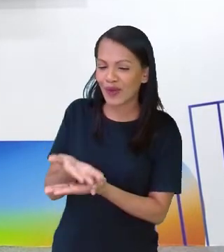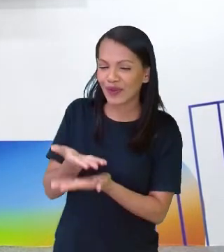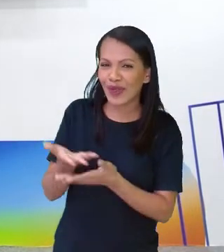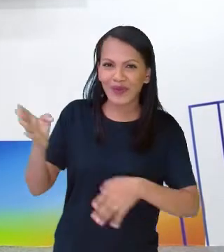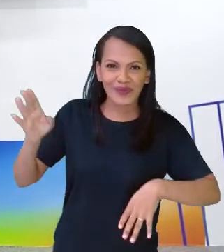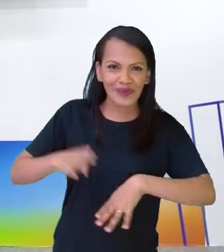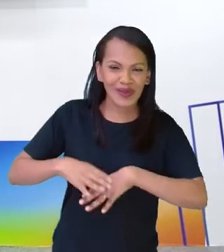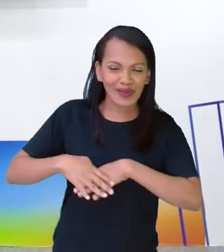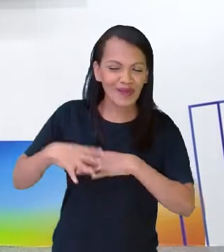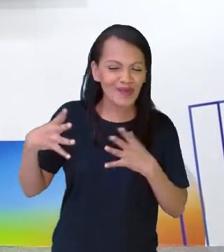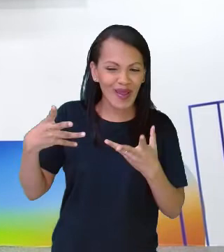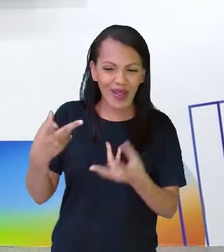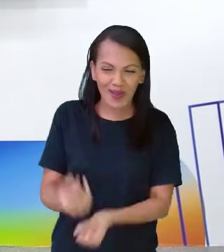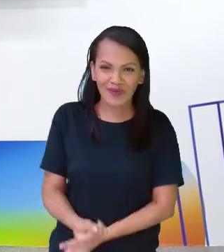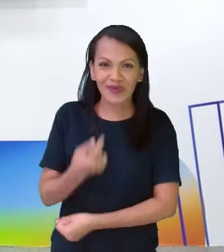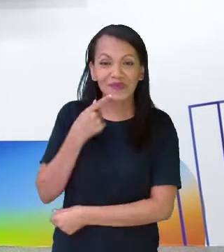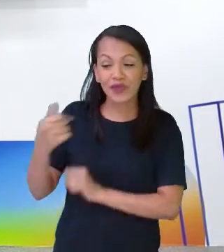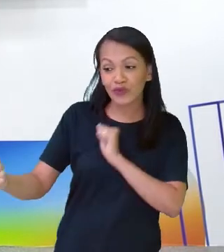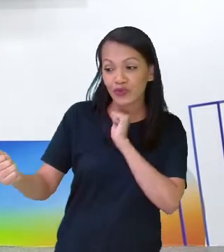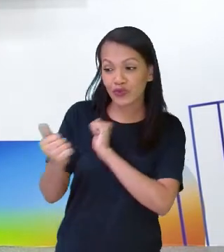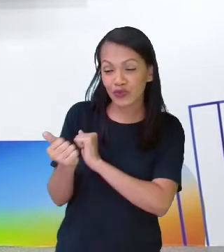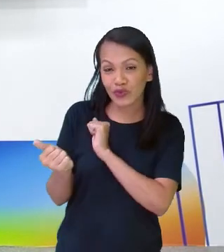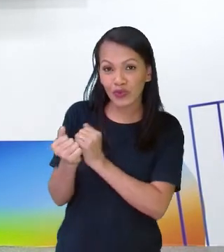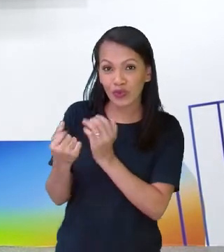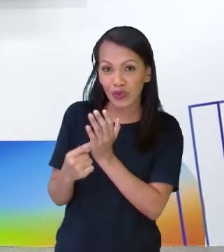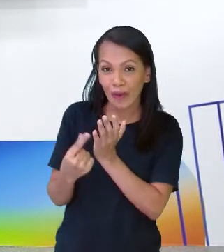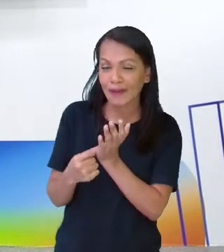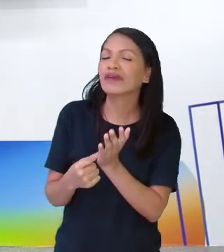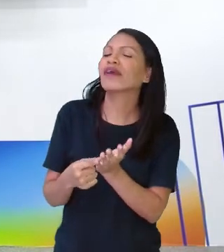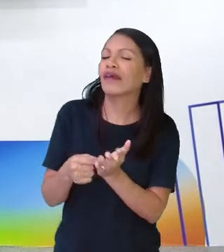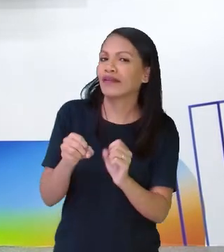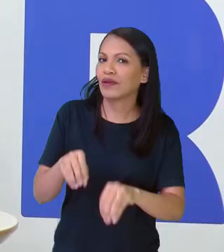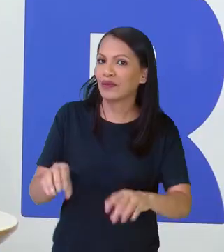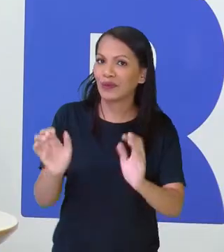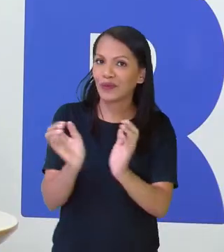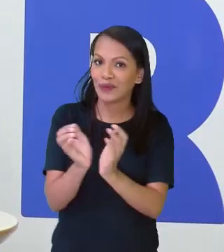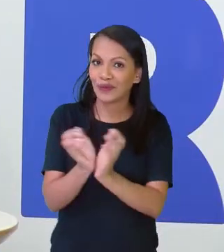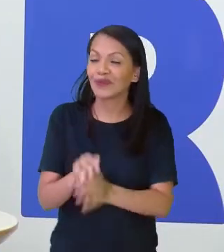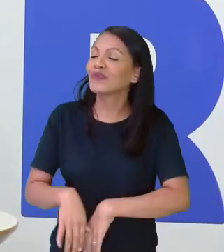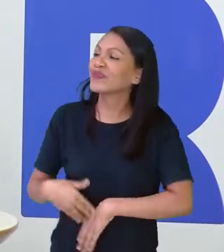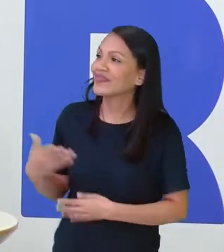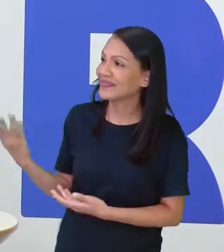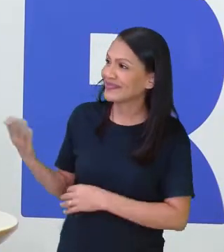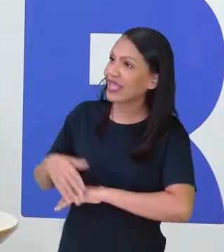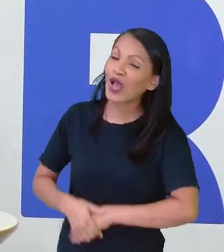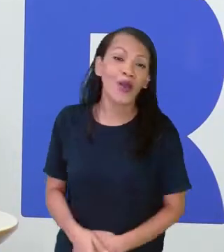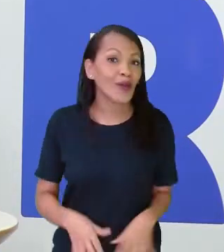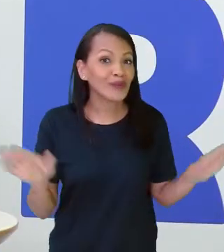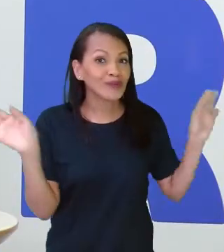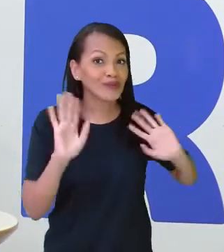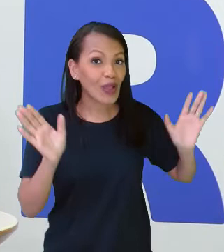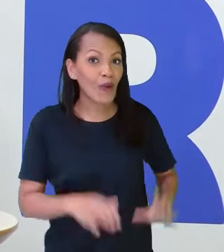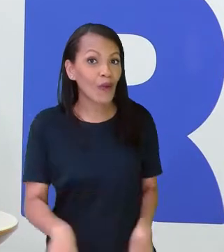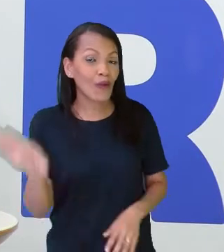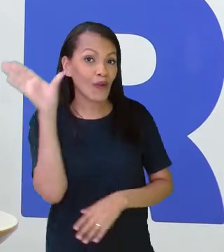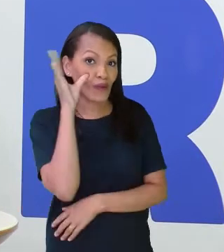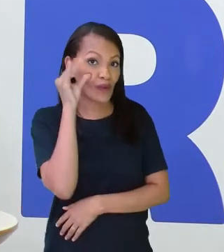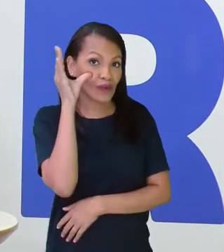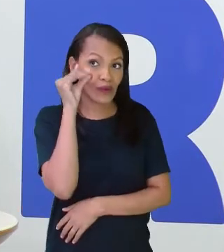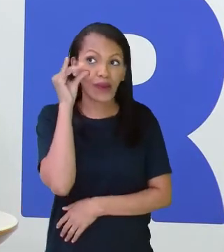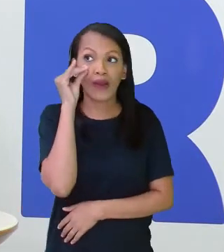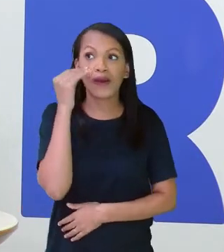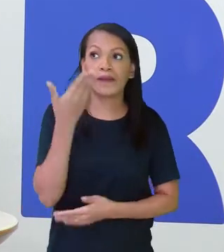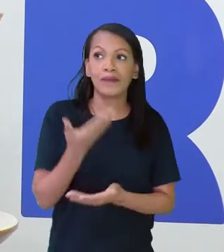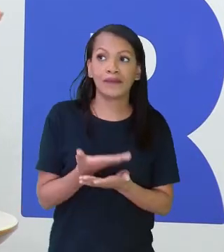matemática e está aqui na interação junto com a gente no aplicativo. Tudo bem, professora? E aí, professor, tudo certo? Estou curiosa para essa aula de hoje,